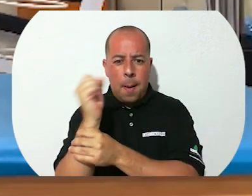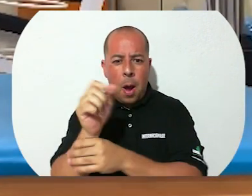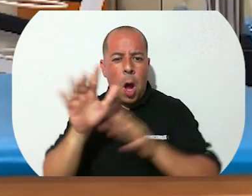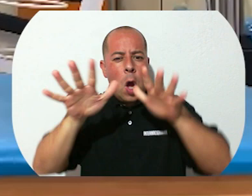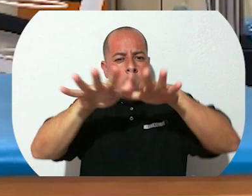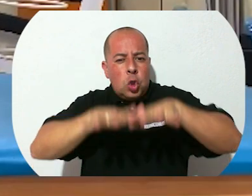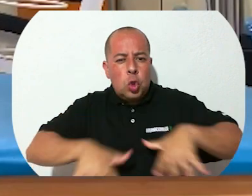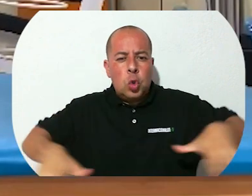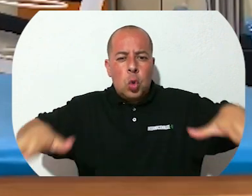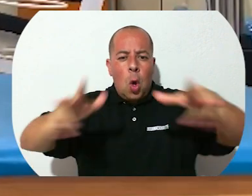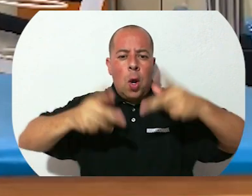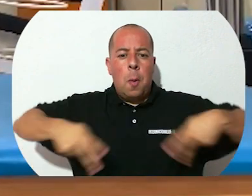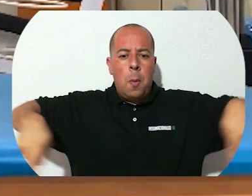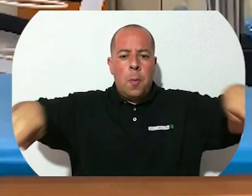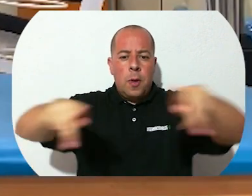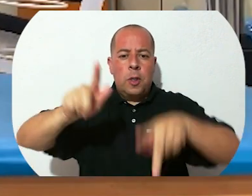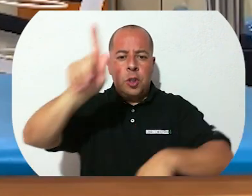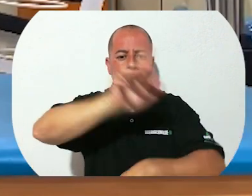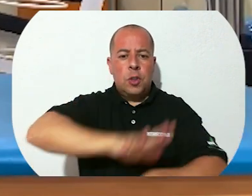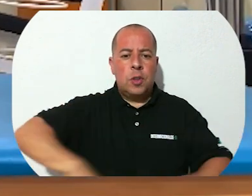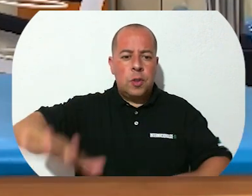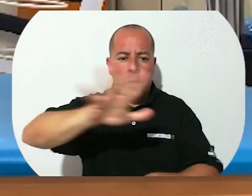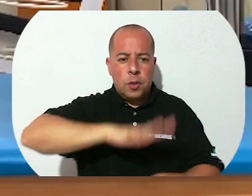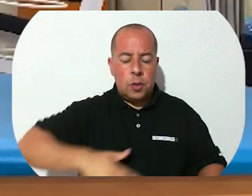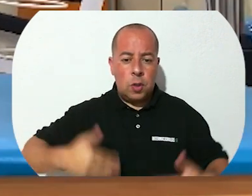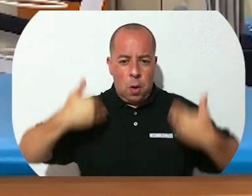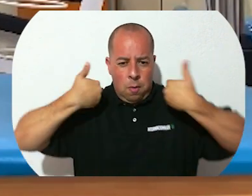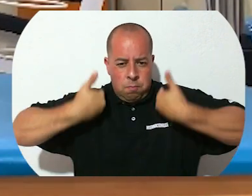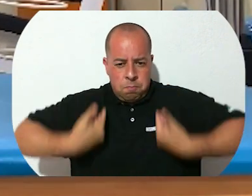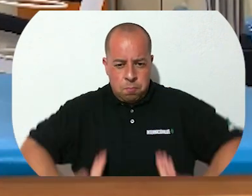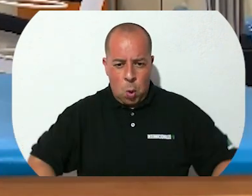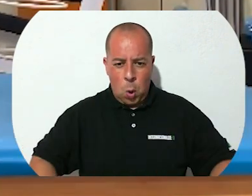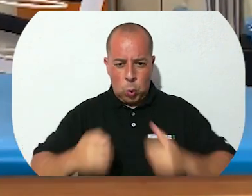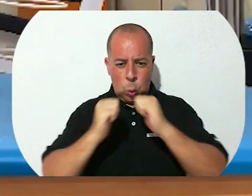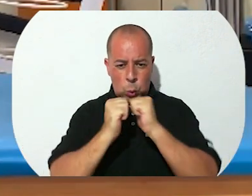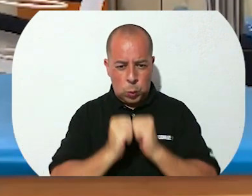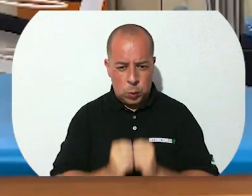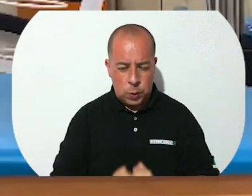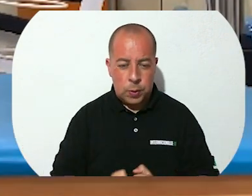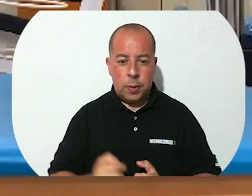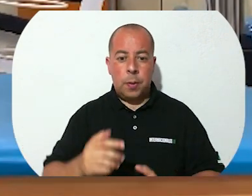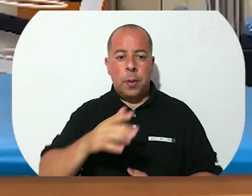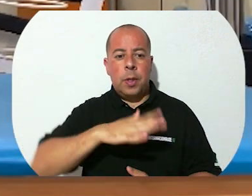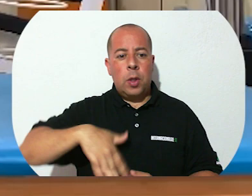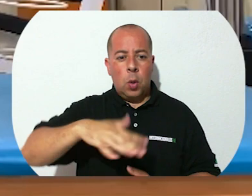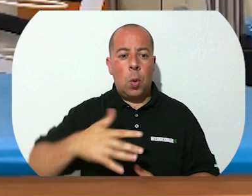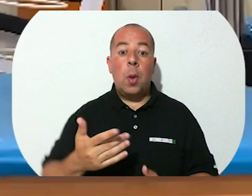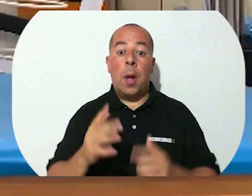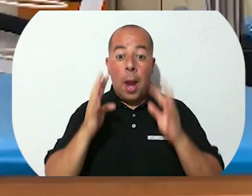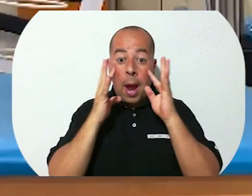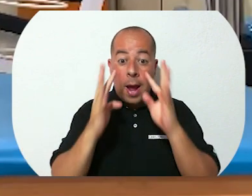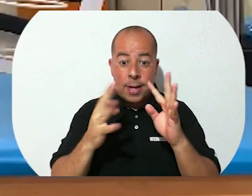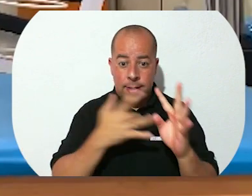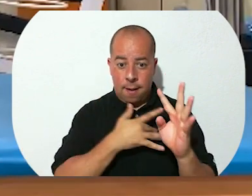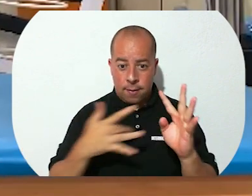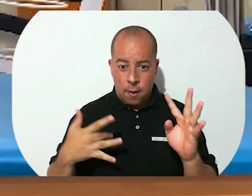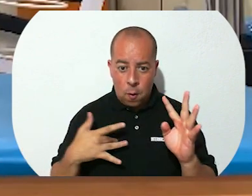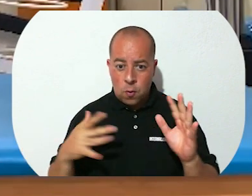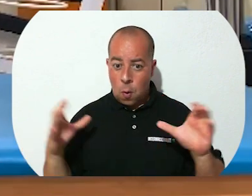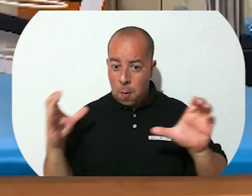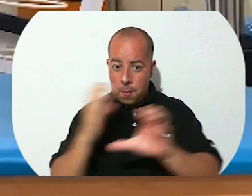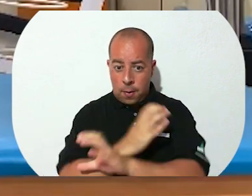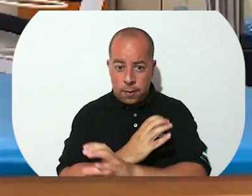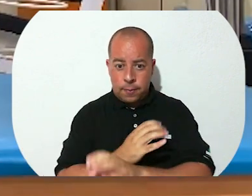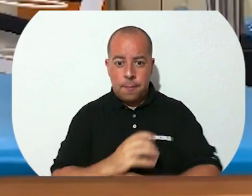assistência fisioterapêutica à população em geral, com foco na integralidade dos sistemas e em todos os níveis